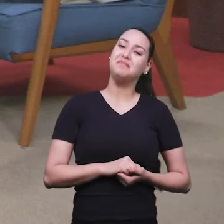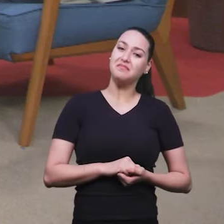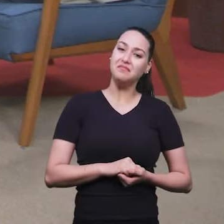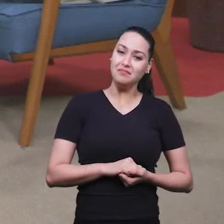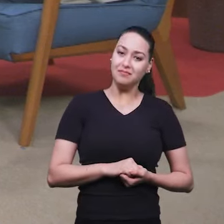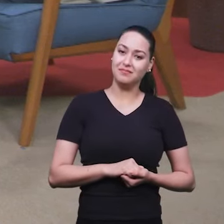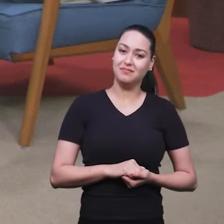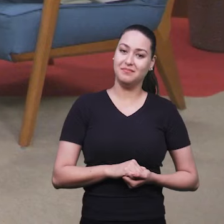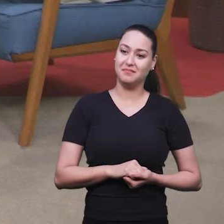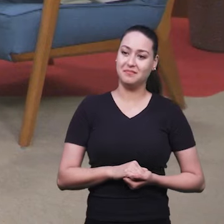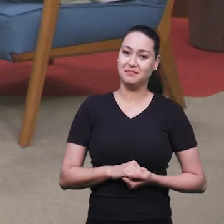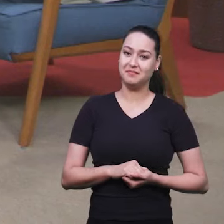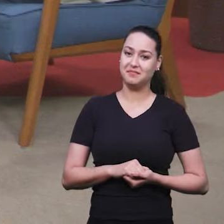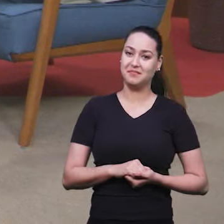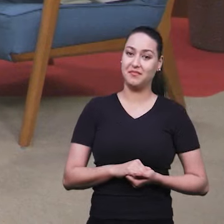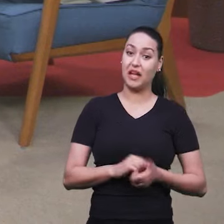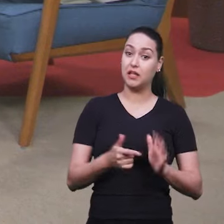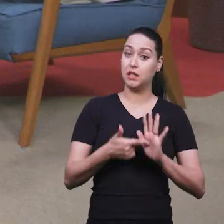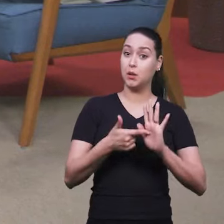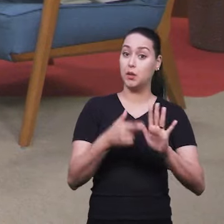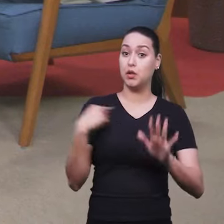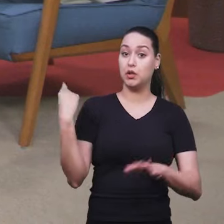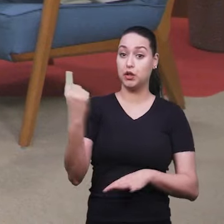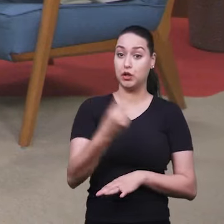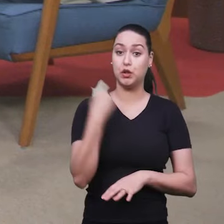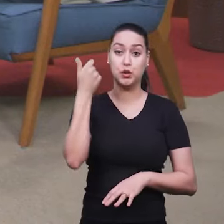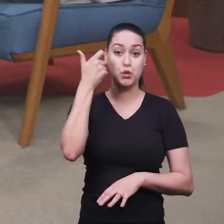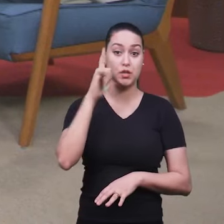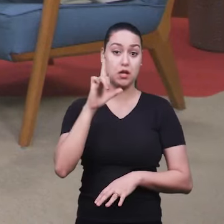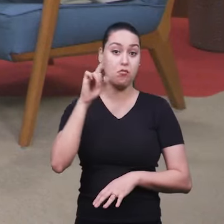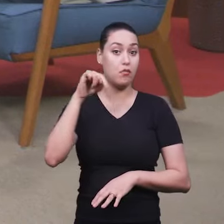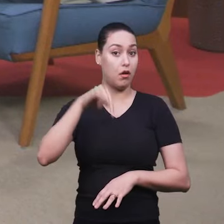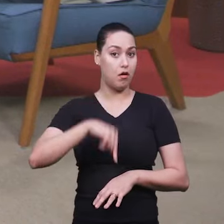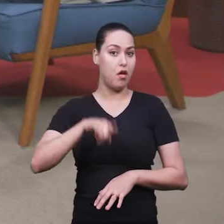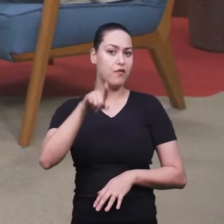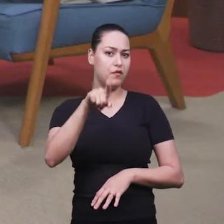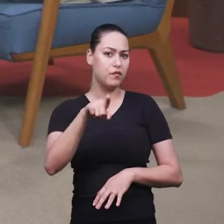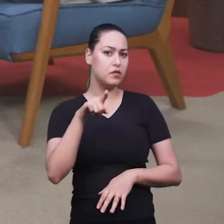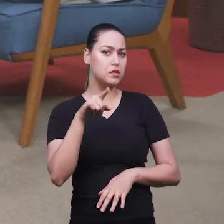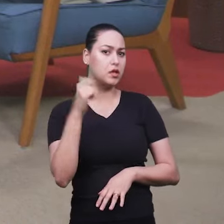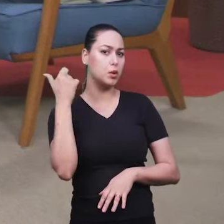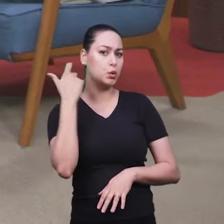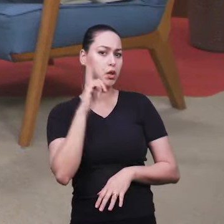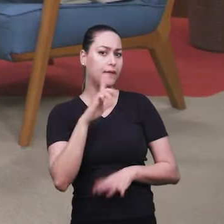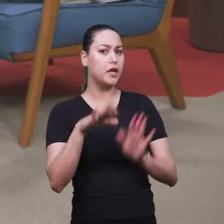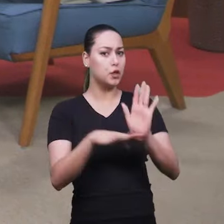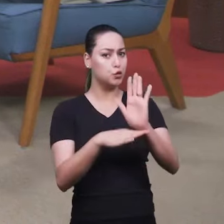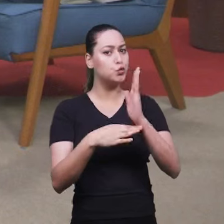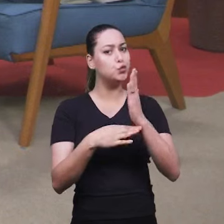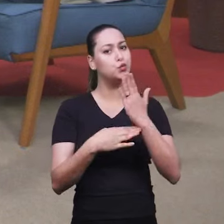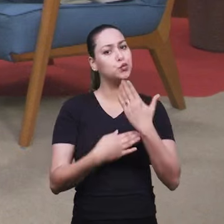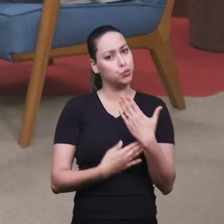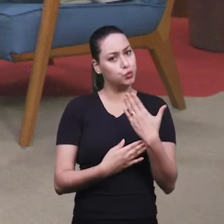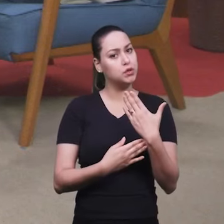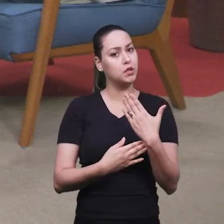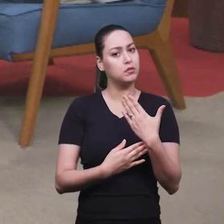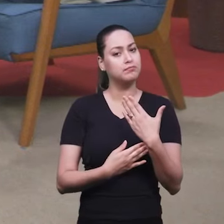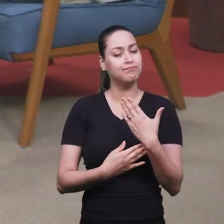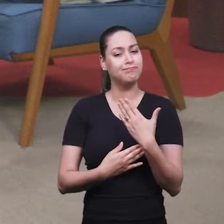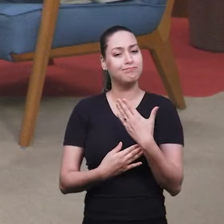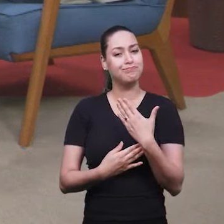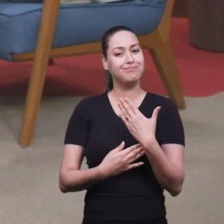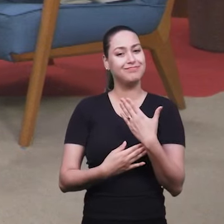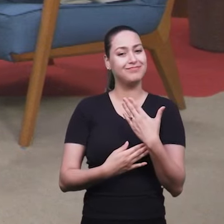semana passada, e que dizem respeito ao que nós abordamos aqui. Quando você faz isso, inclusive, você nos